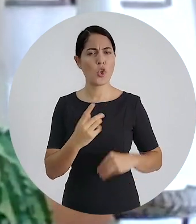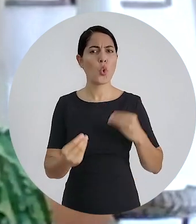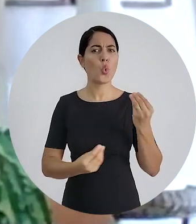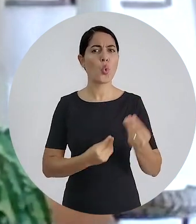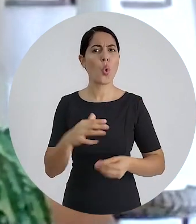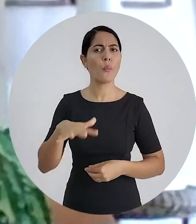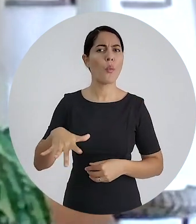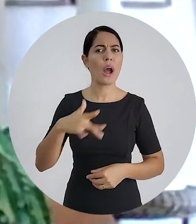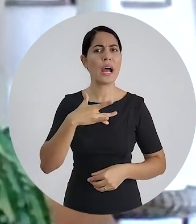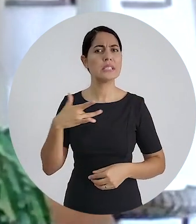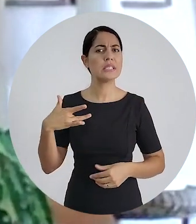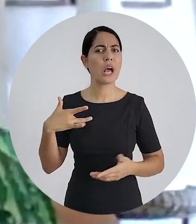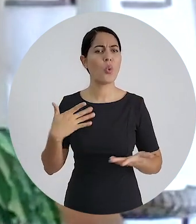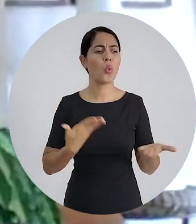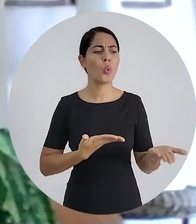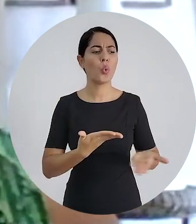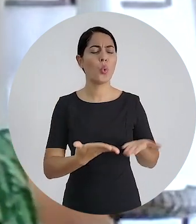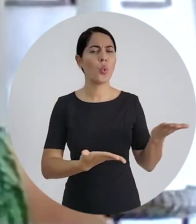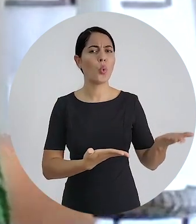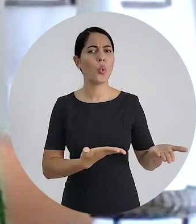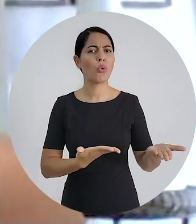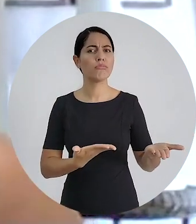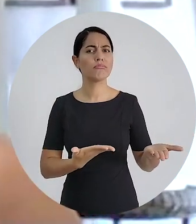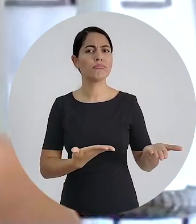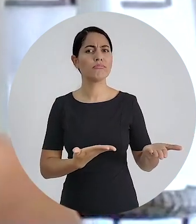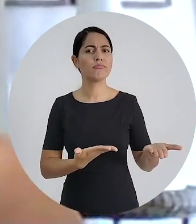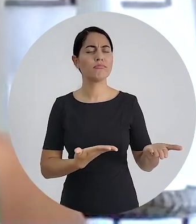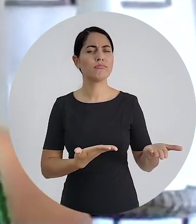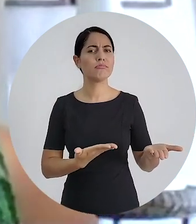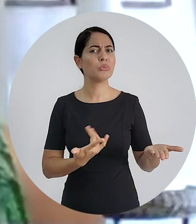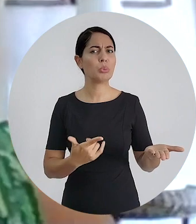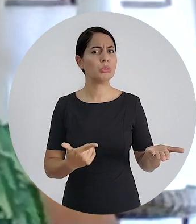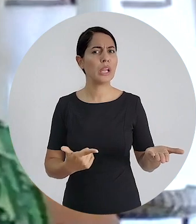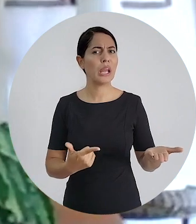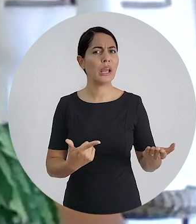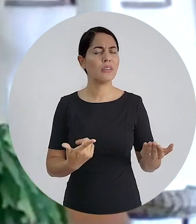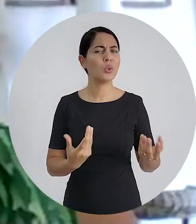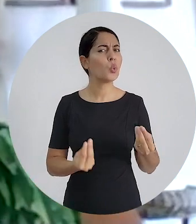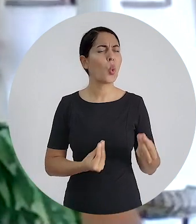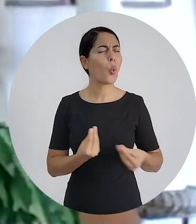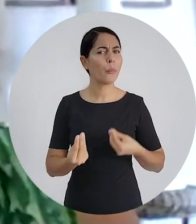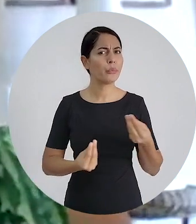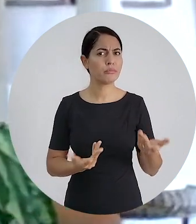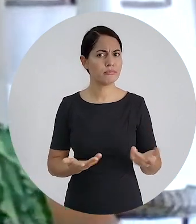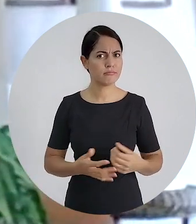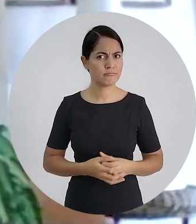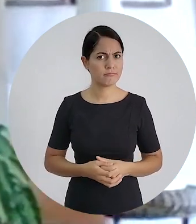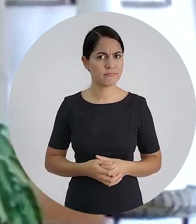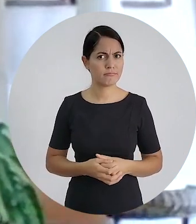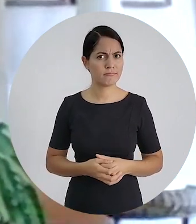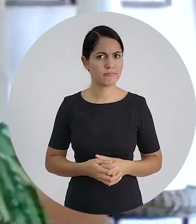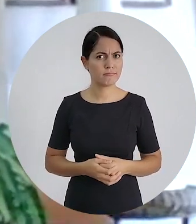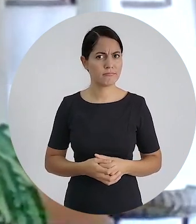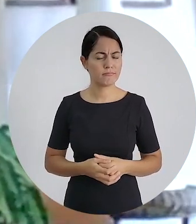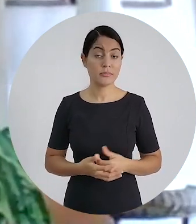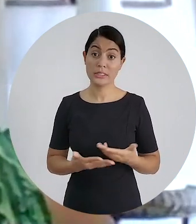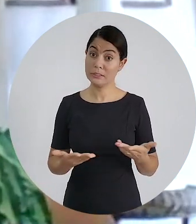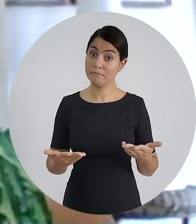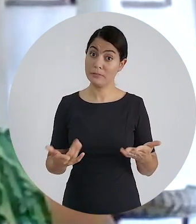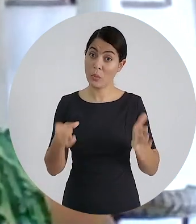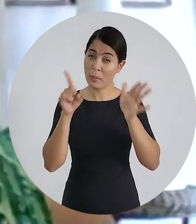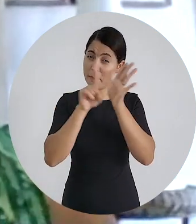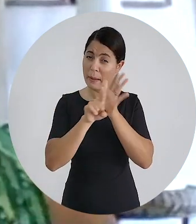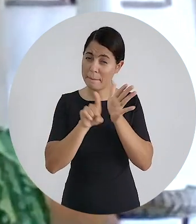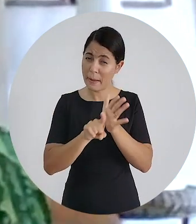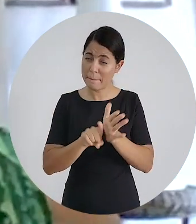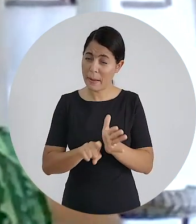deficiência, como o sistema de saúde não acompanha ou como ele acompanha essa